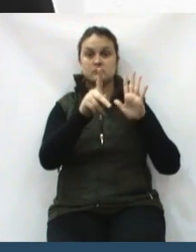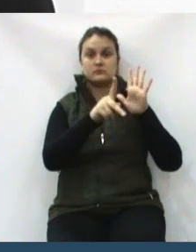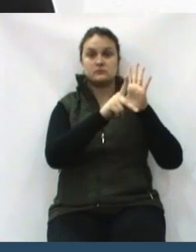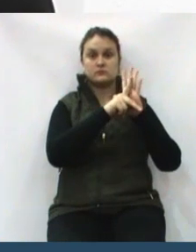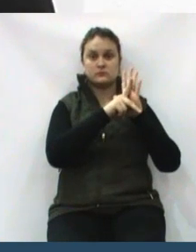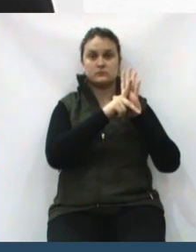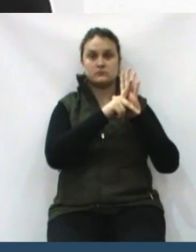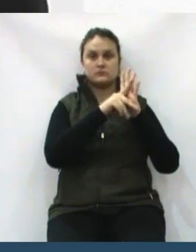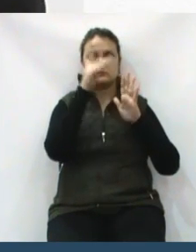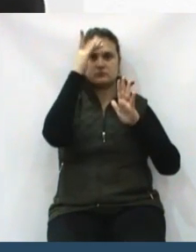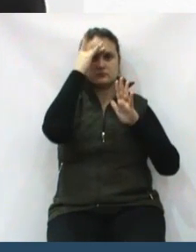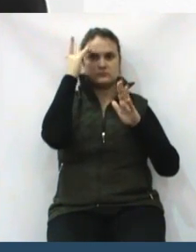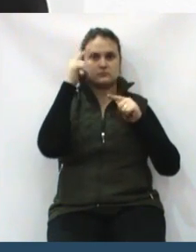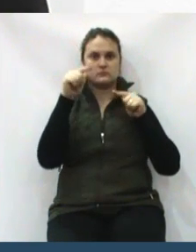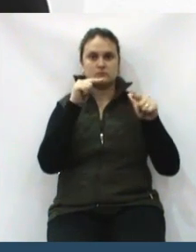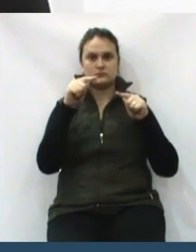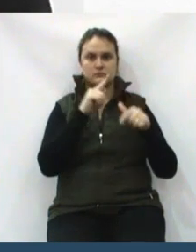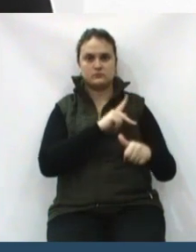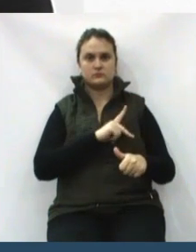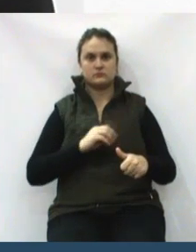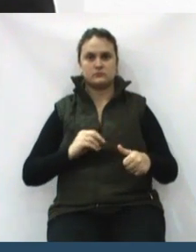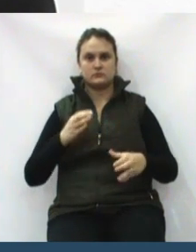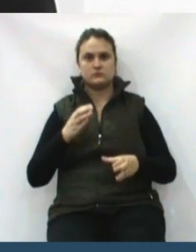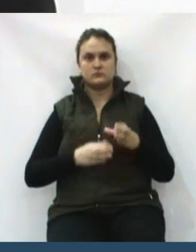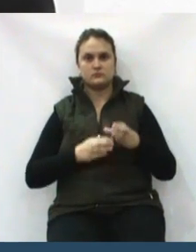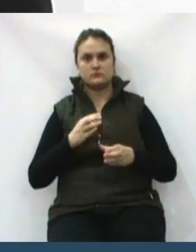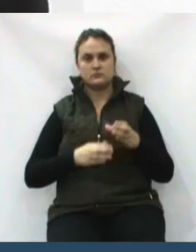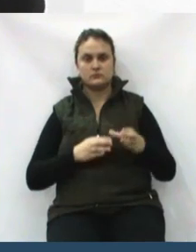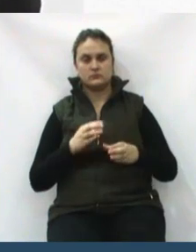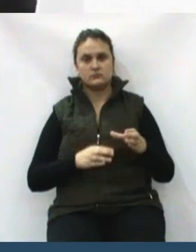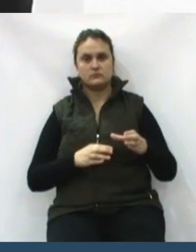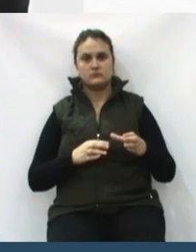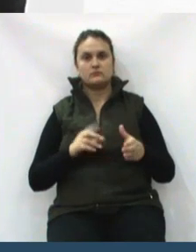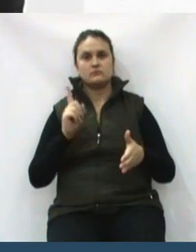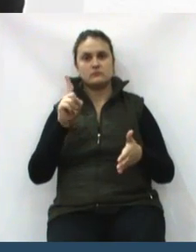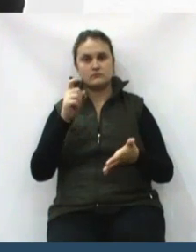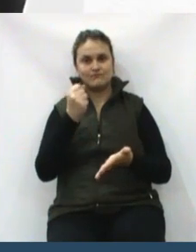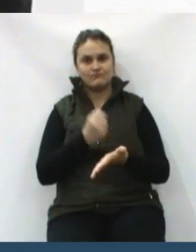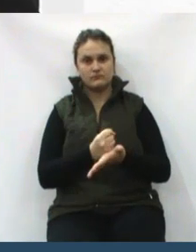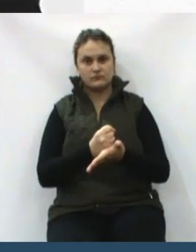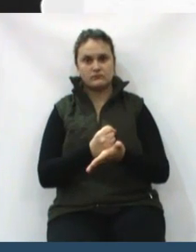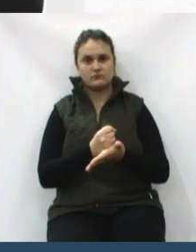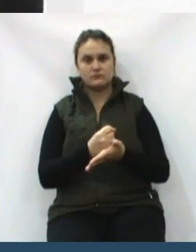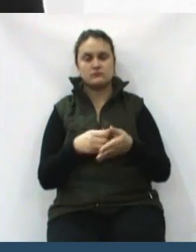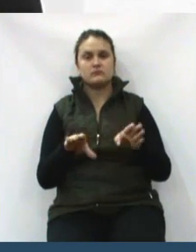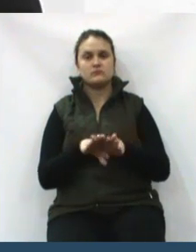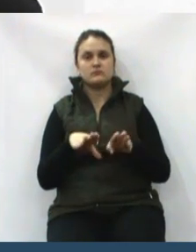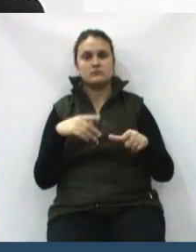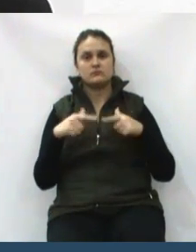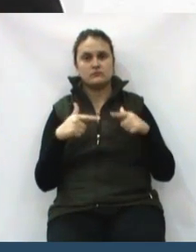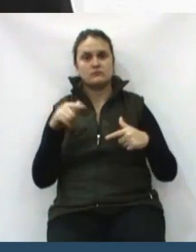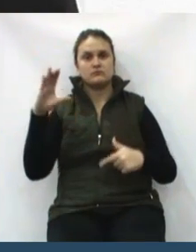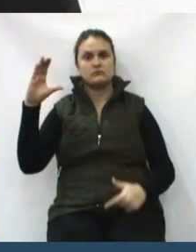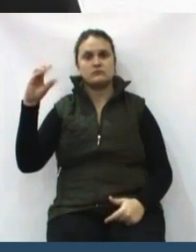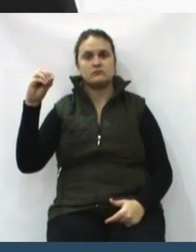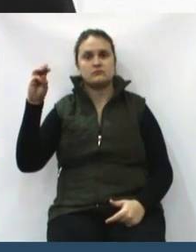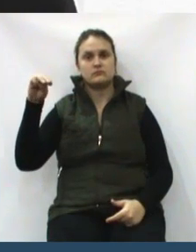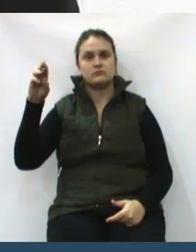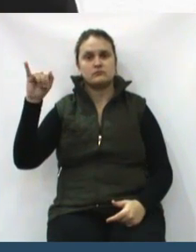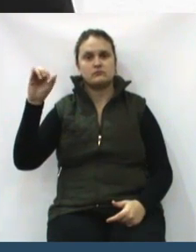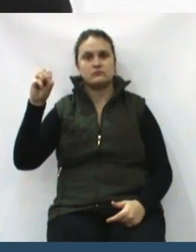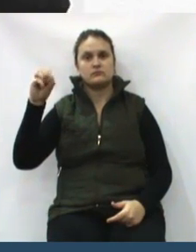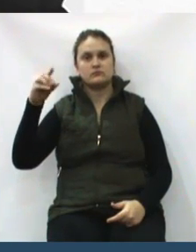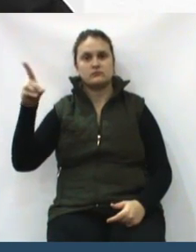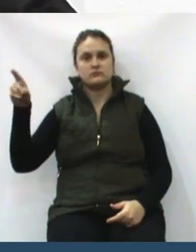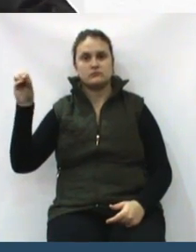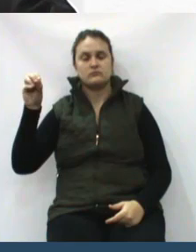exclusivamente por funcionários públicos concursados, ou no caso, efetivos, e os cargos em comissões,